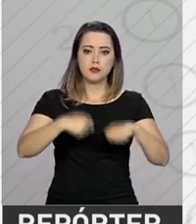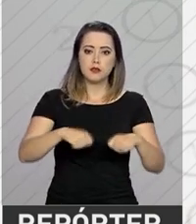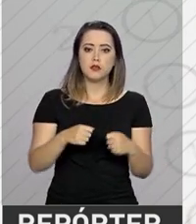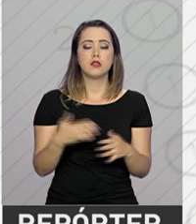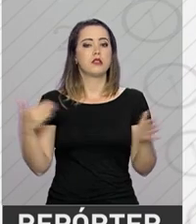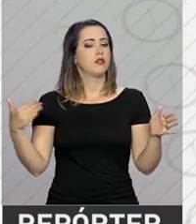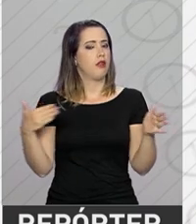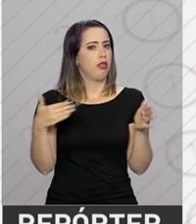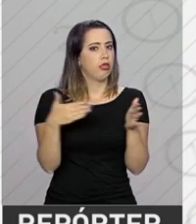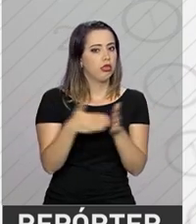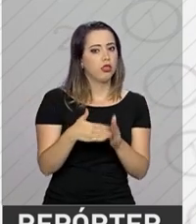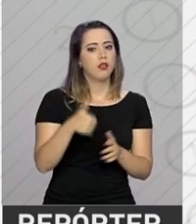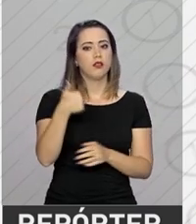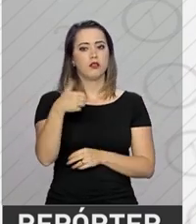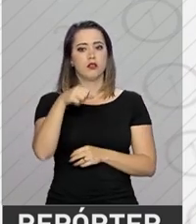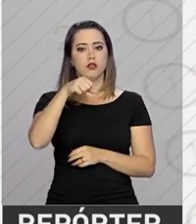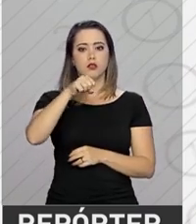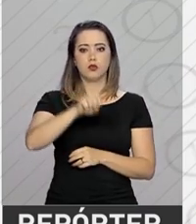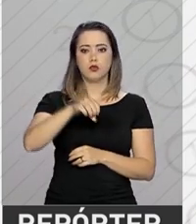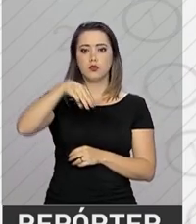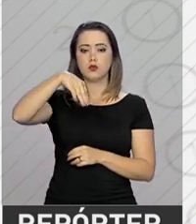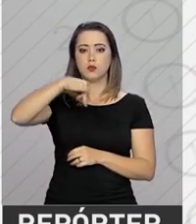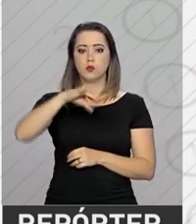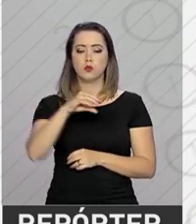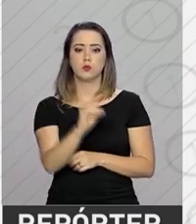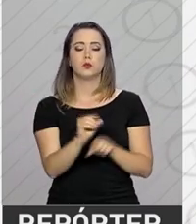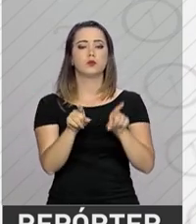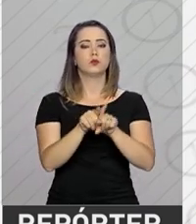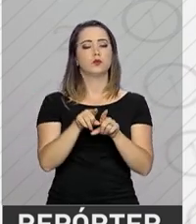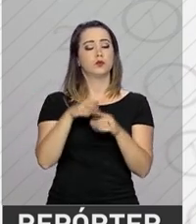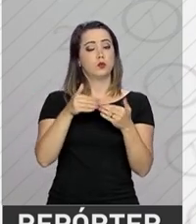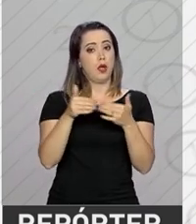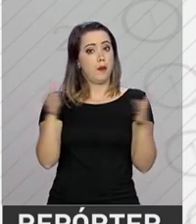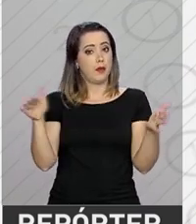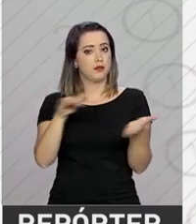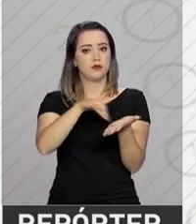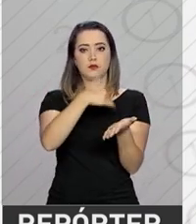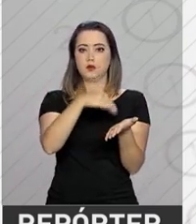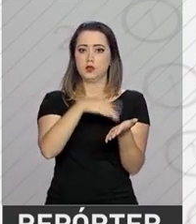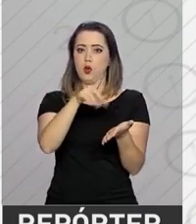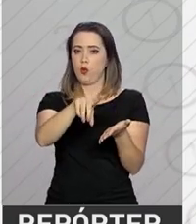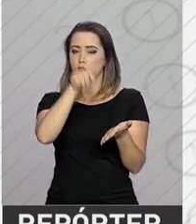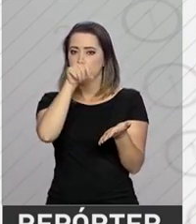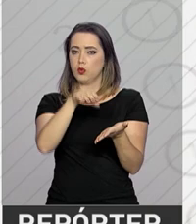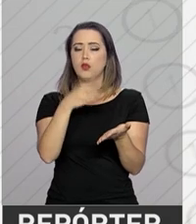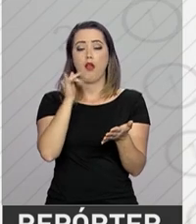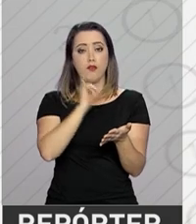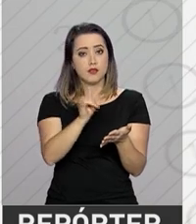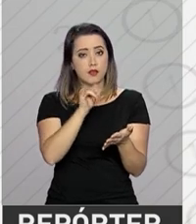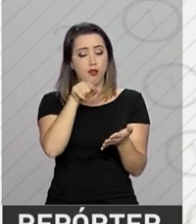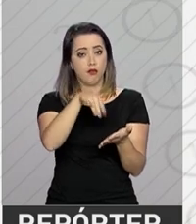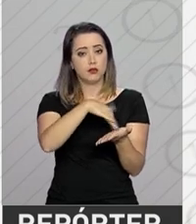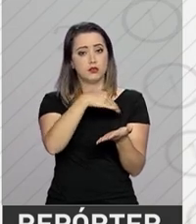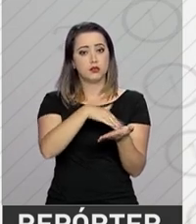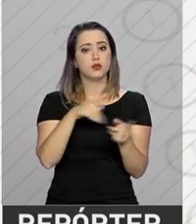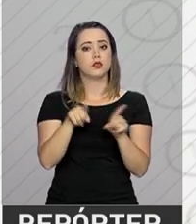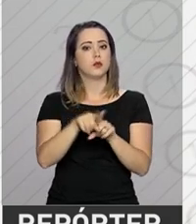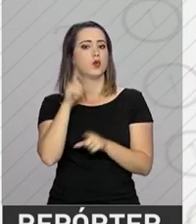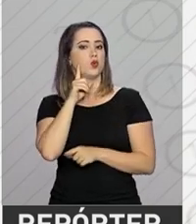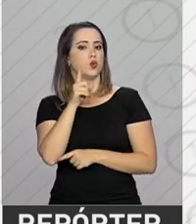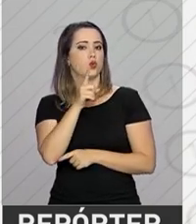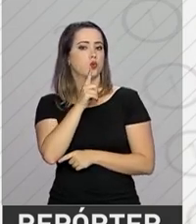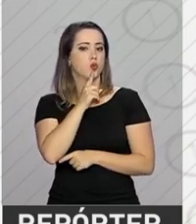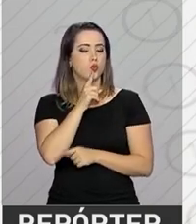auxílio deve indicar na inscrição, que está aberta até o dia 18 de maio. Além de surdos, também podem solicitar